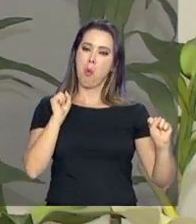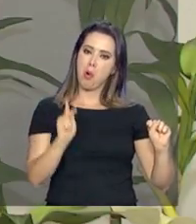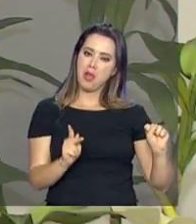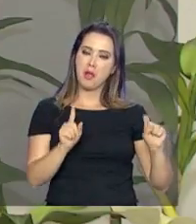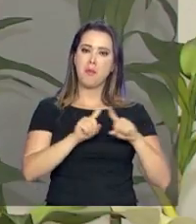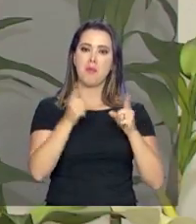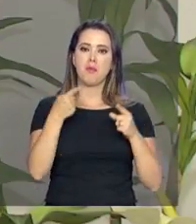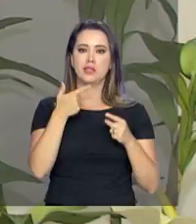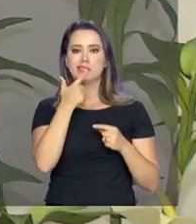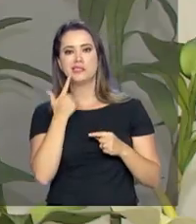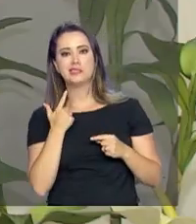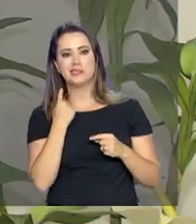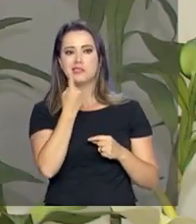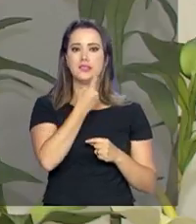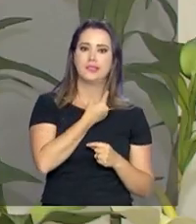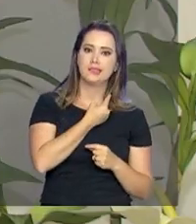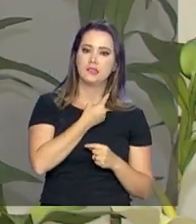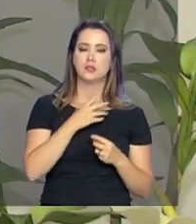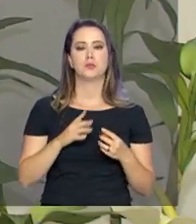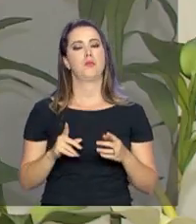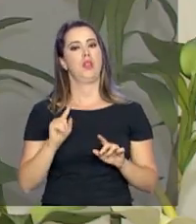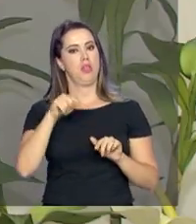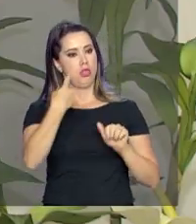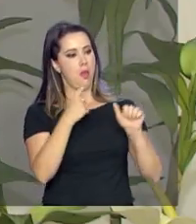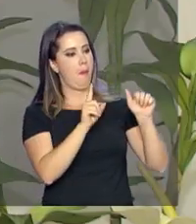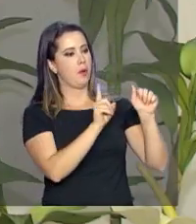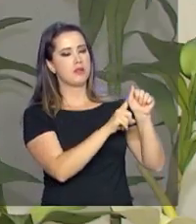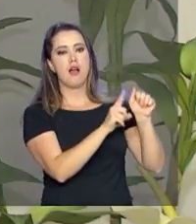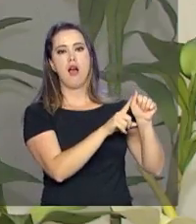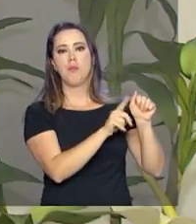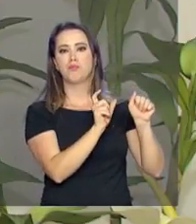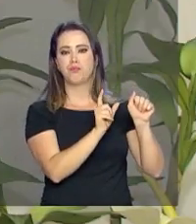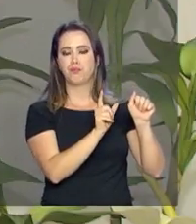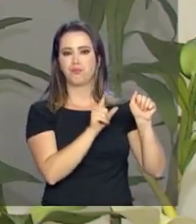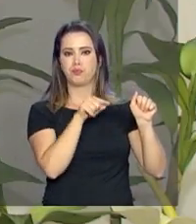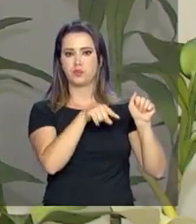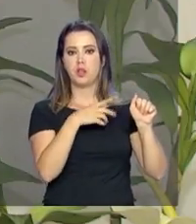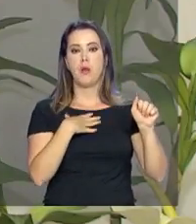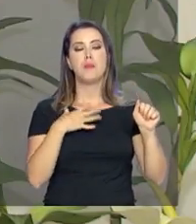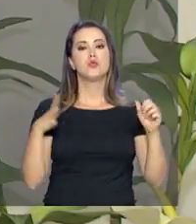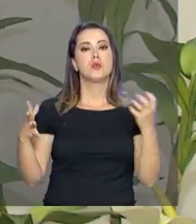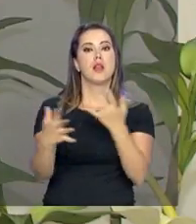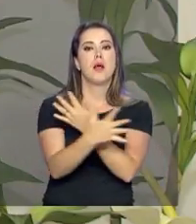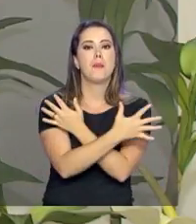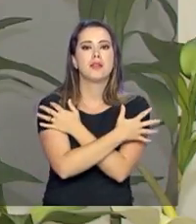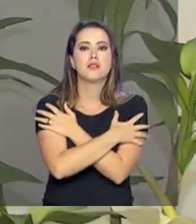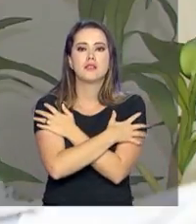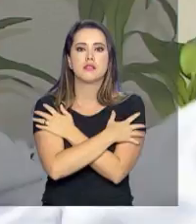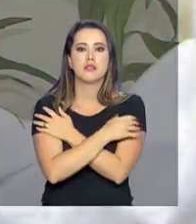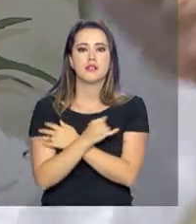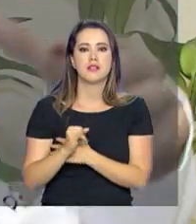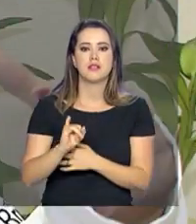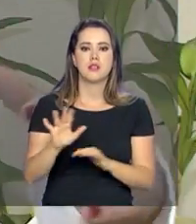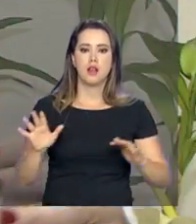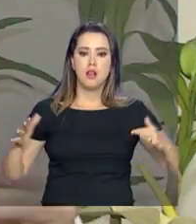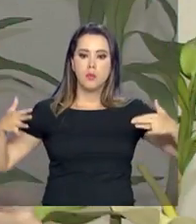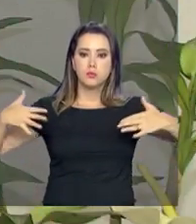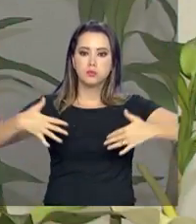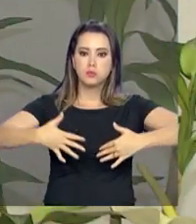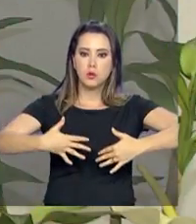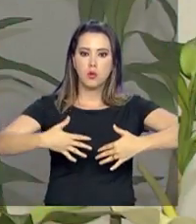a palavrinha a cê vai pedir a pessoa a letra em aço vai pedir pra dar um abraço quando ela levantar os braços